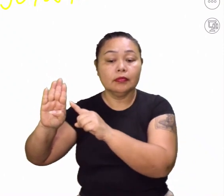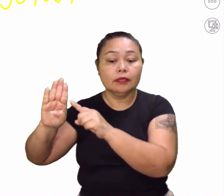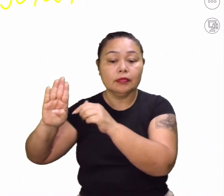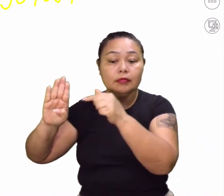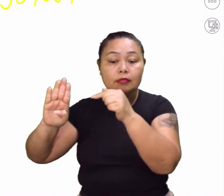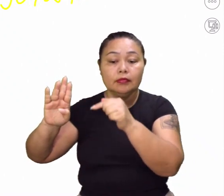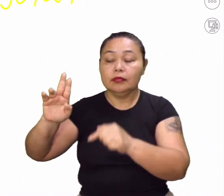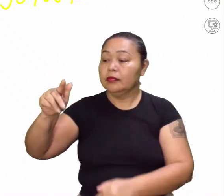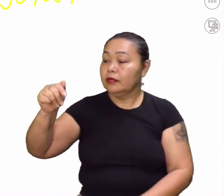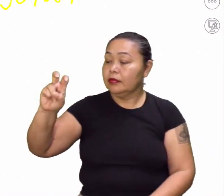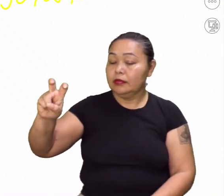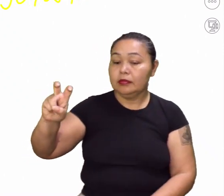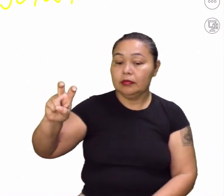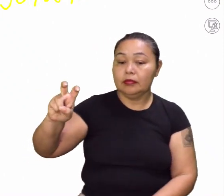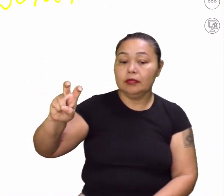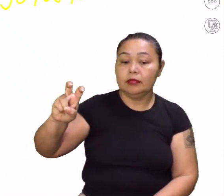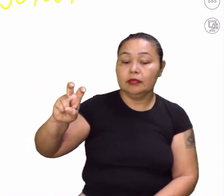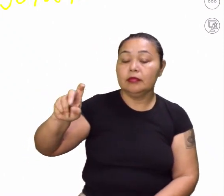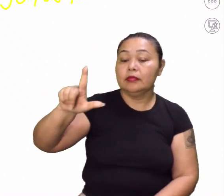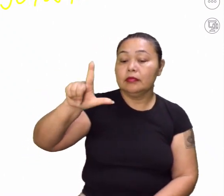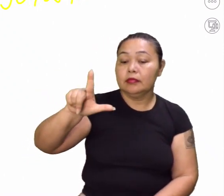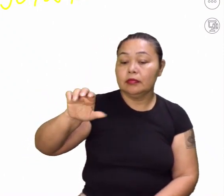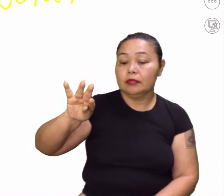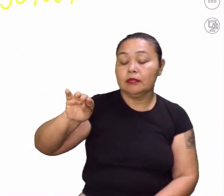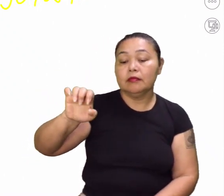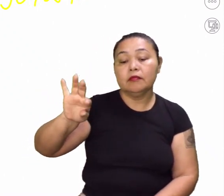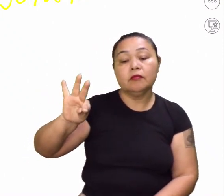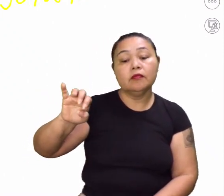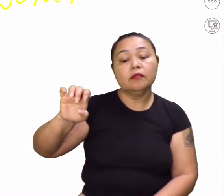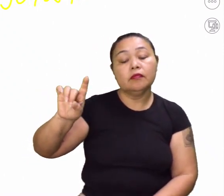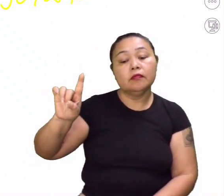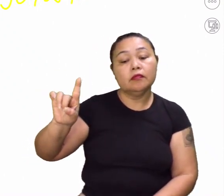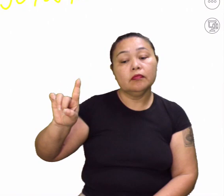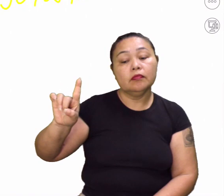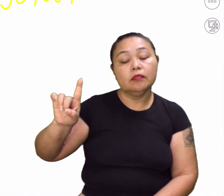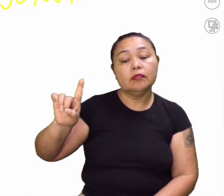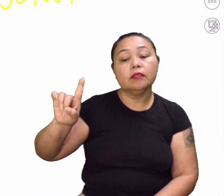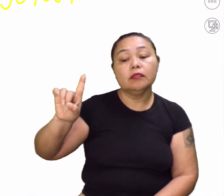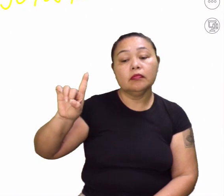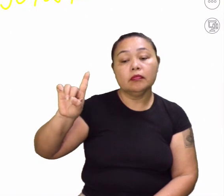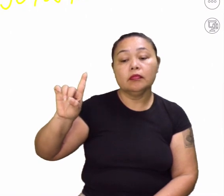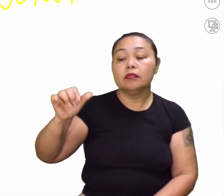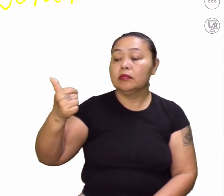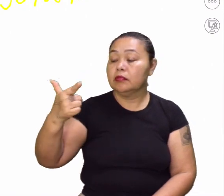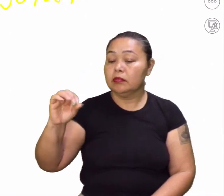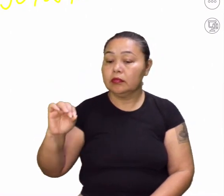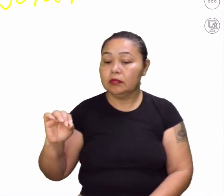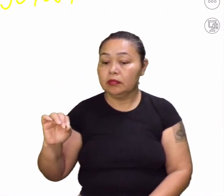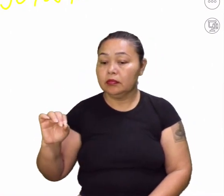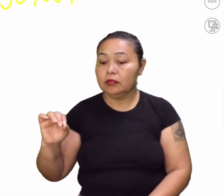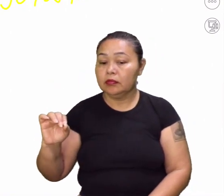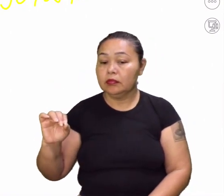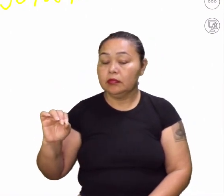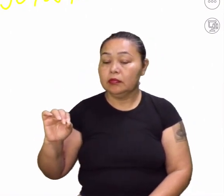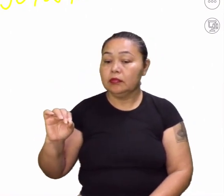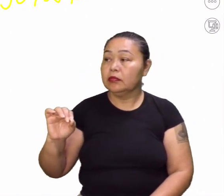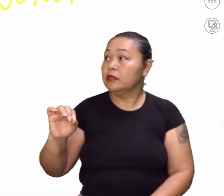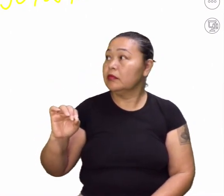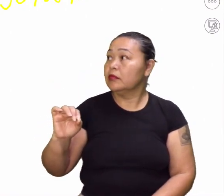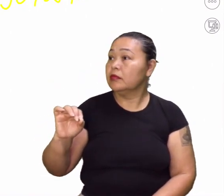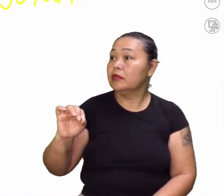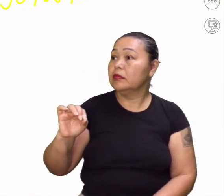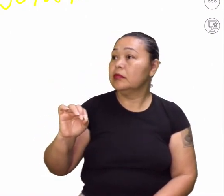nos 75 graus a leste? Se eu estou em 120, eu estou saindo